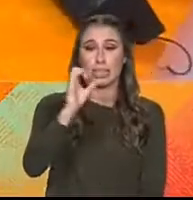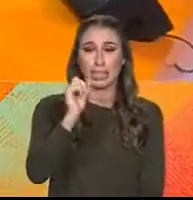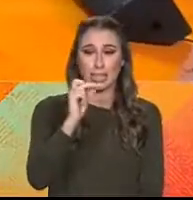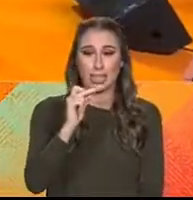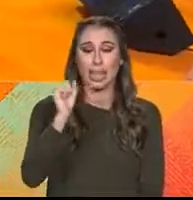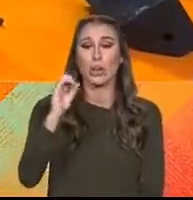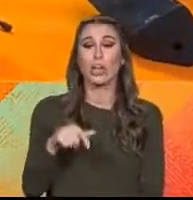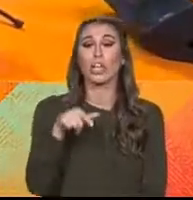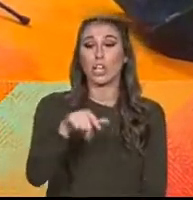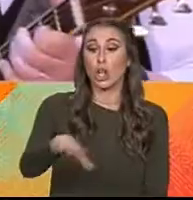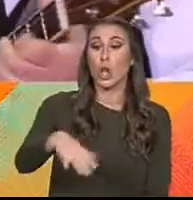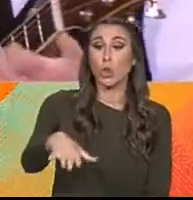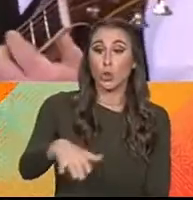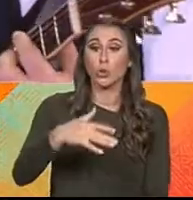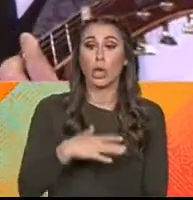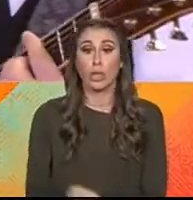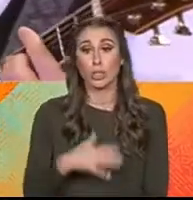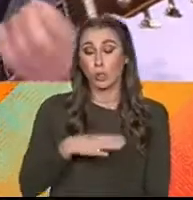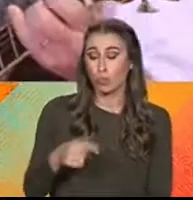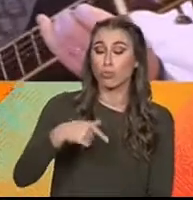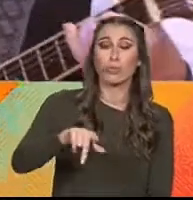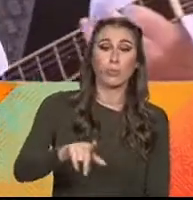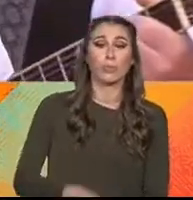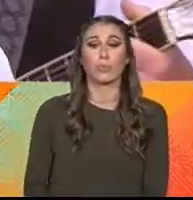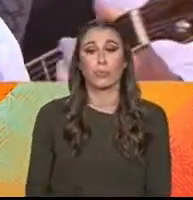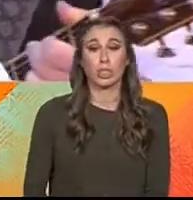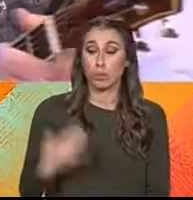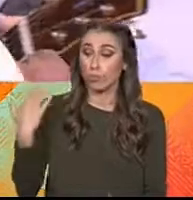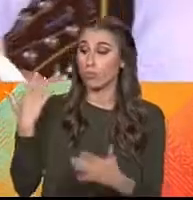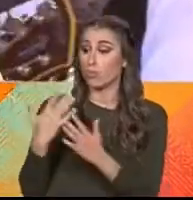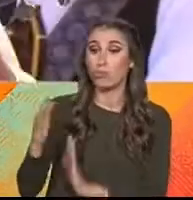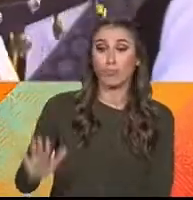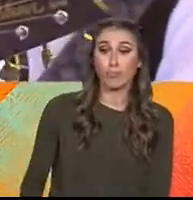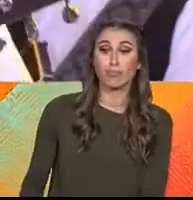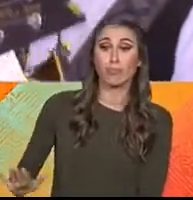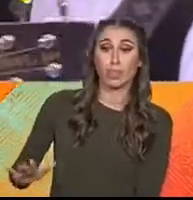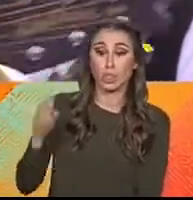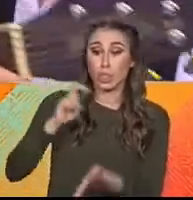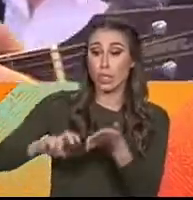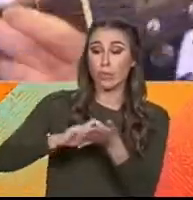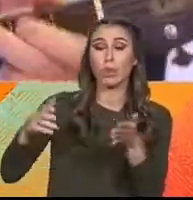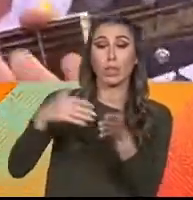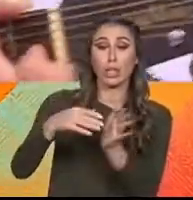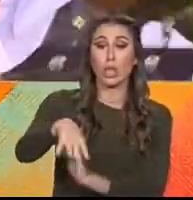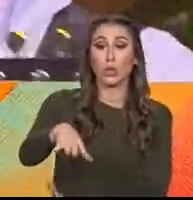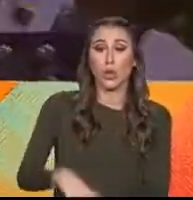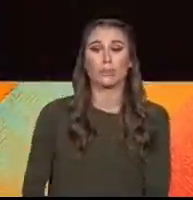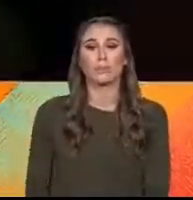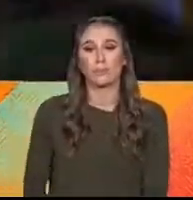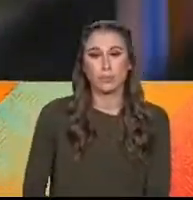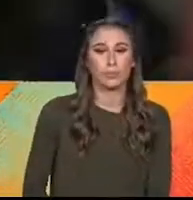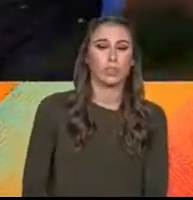o destino que dentro do peito trago, sendo desde pequenino caminhar a Santiago.